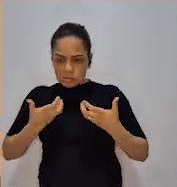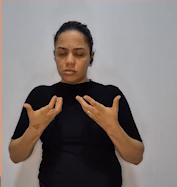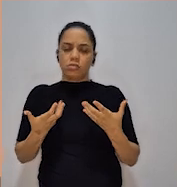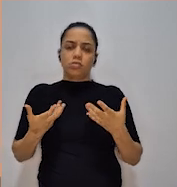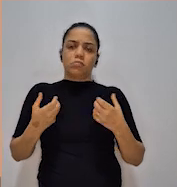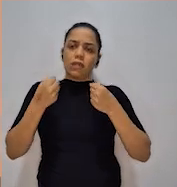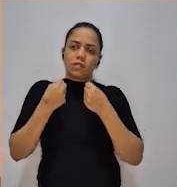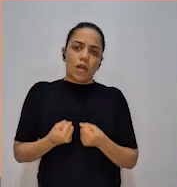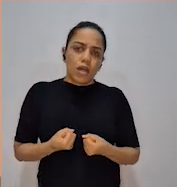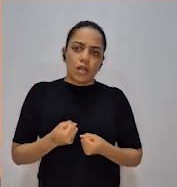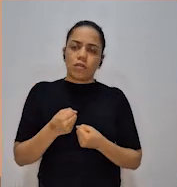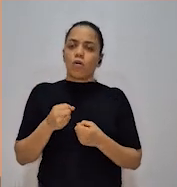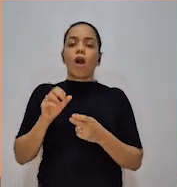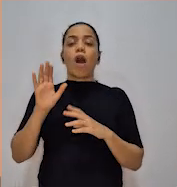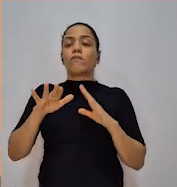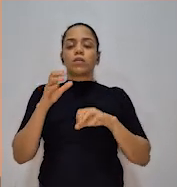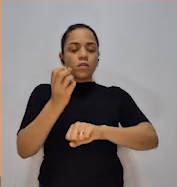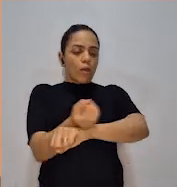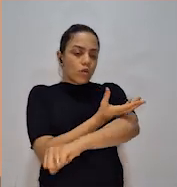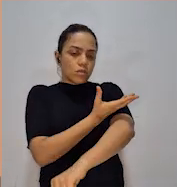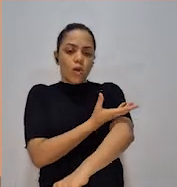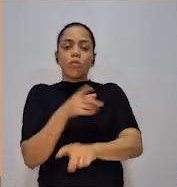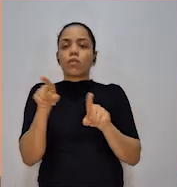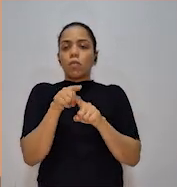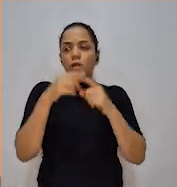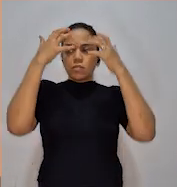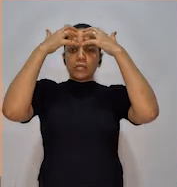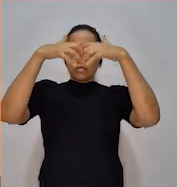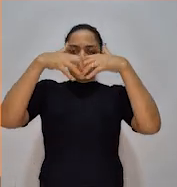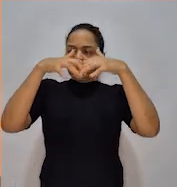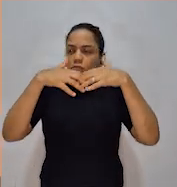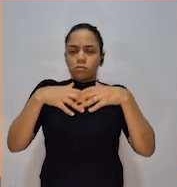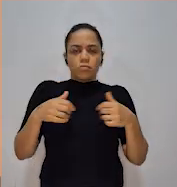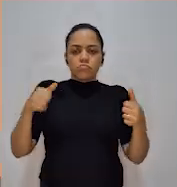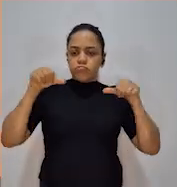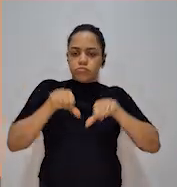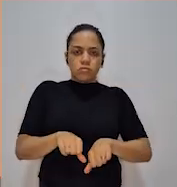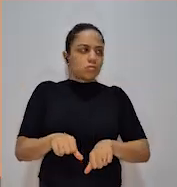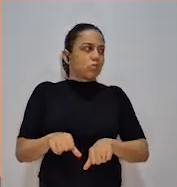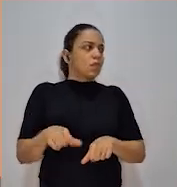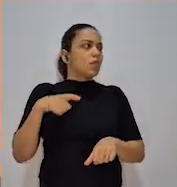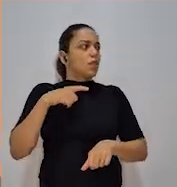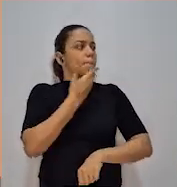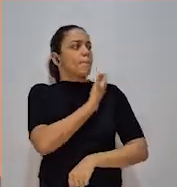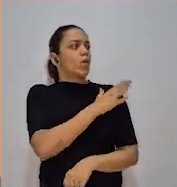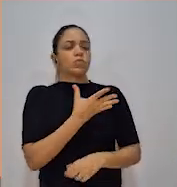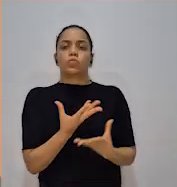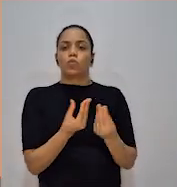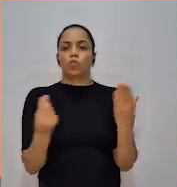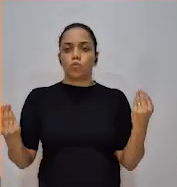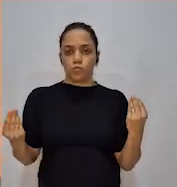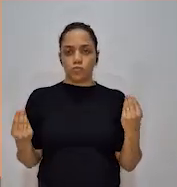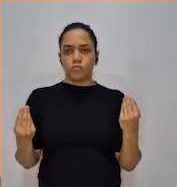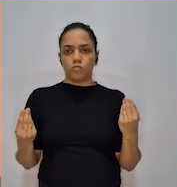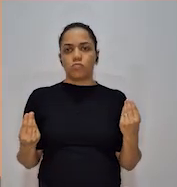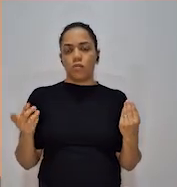impacto não é apenas emocional, mas também cognitivo, diante de tanto preconceito, né? Então vejam que a ausência, né, da